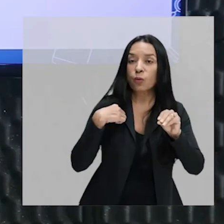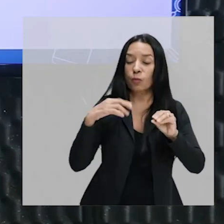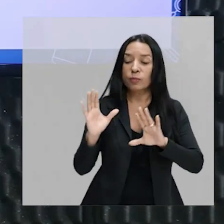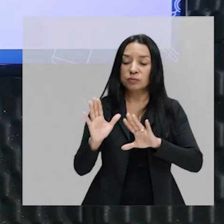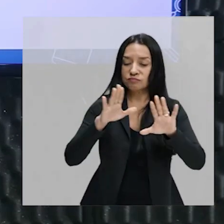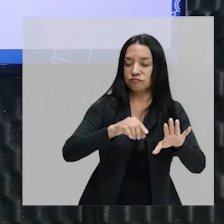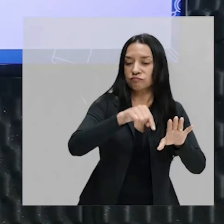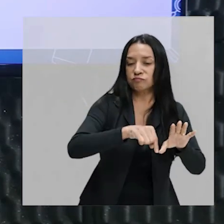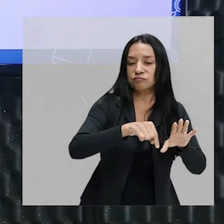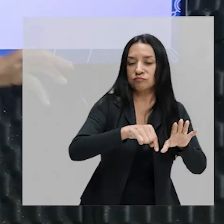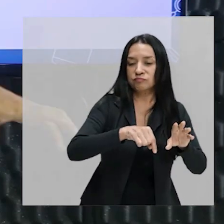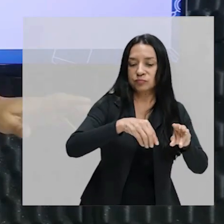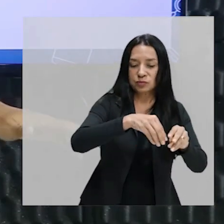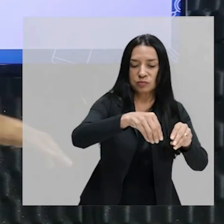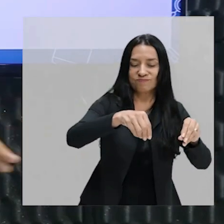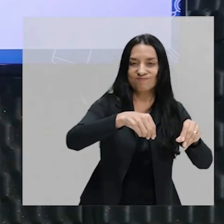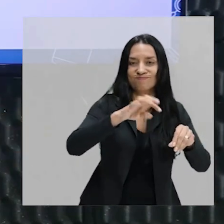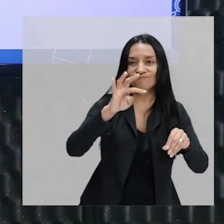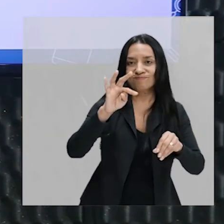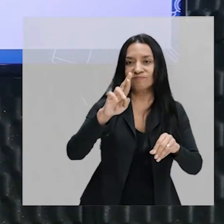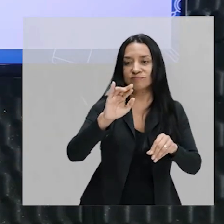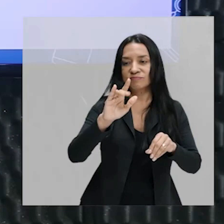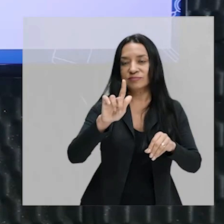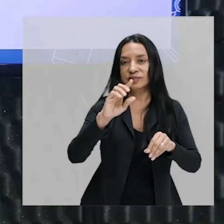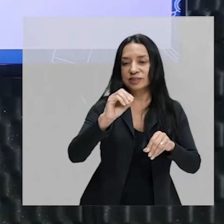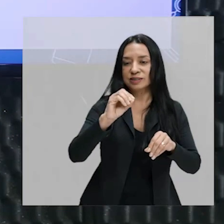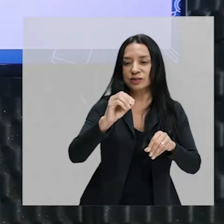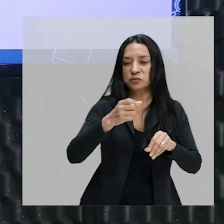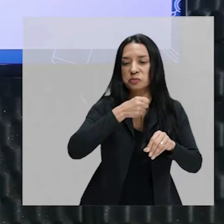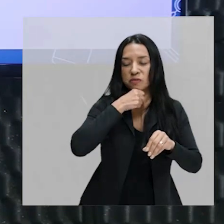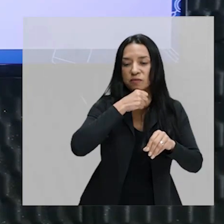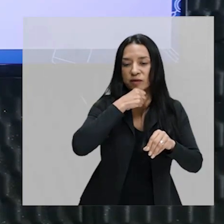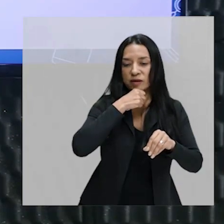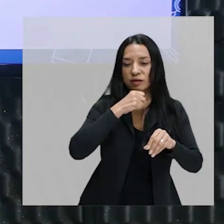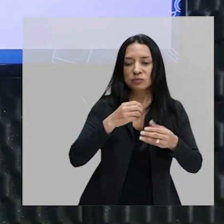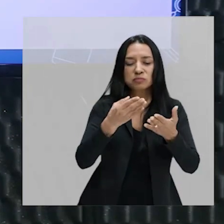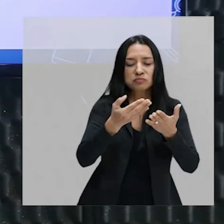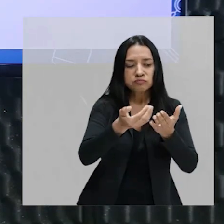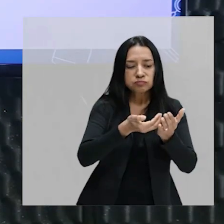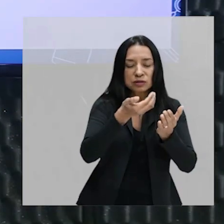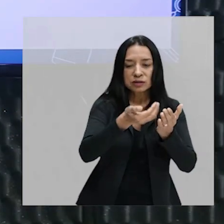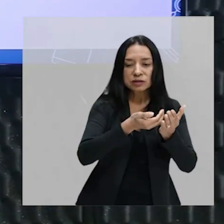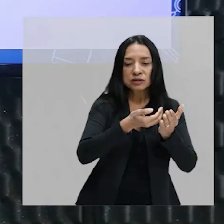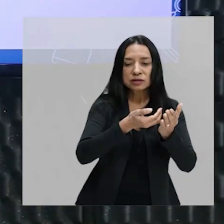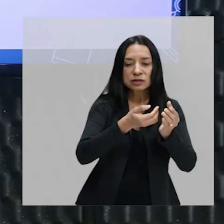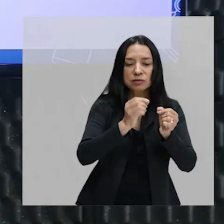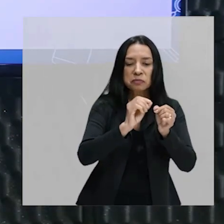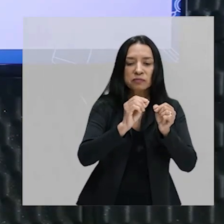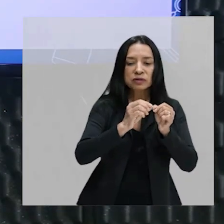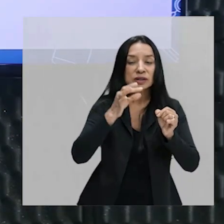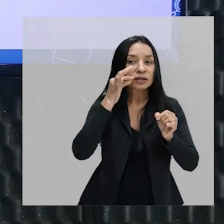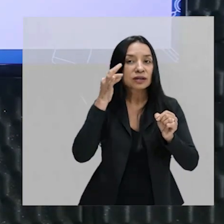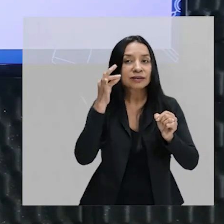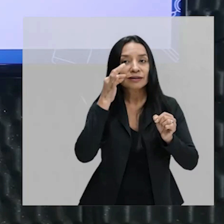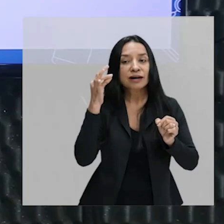colocaria lá um monte de trigo velho e essa receita seria para que ele produzisse ratos então